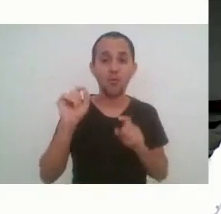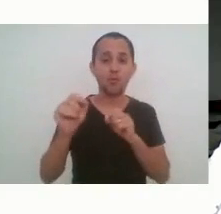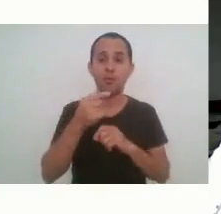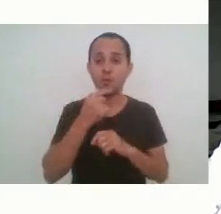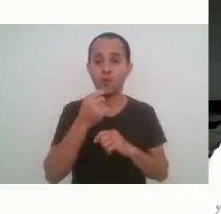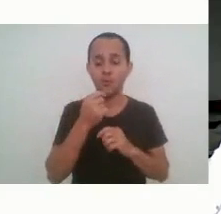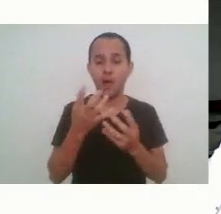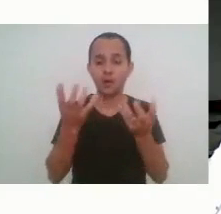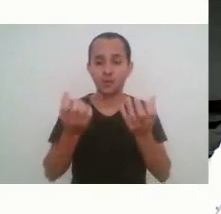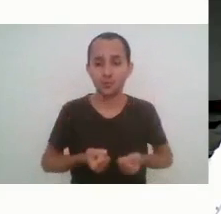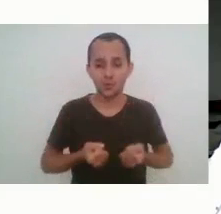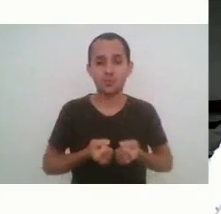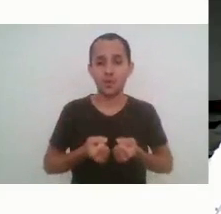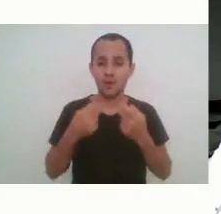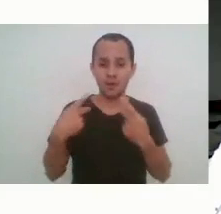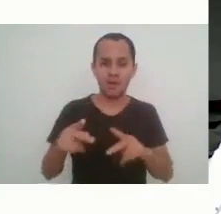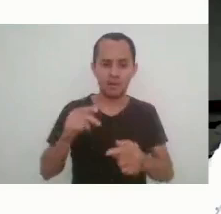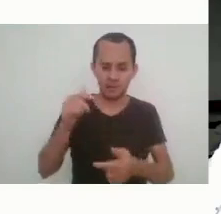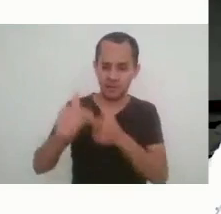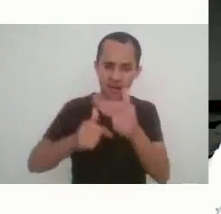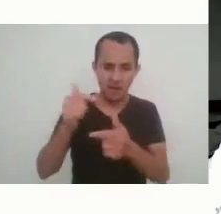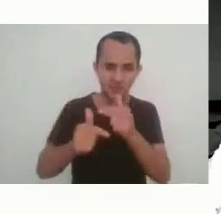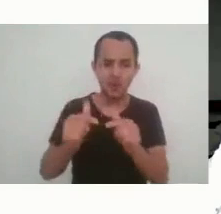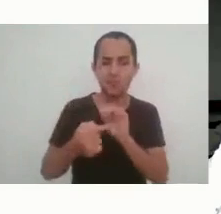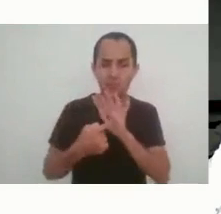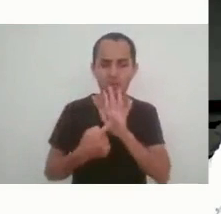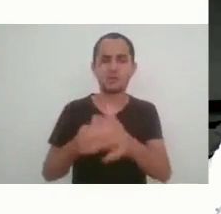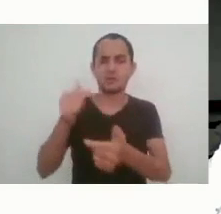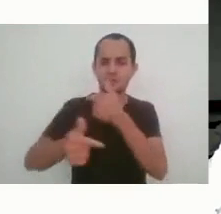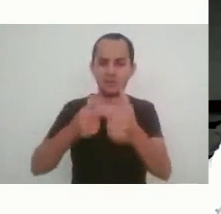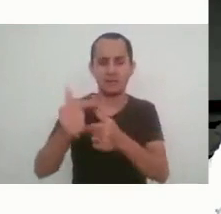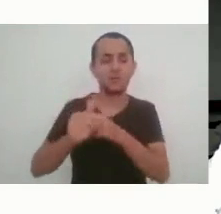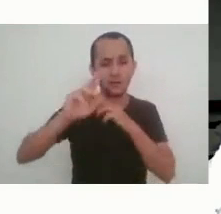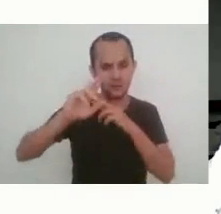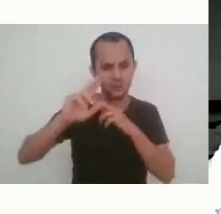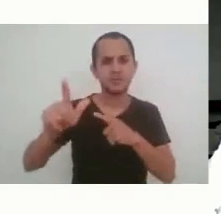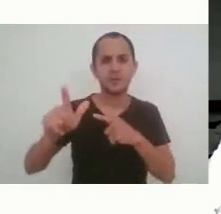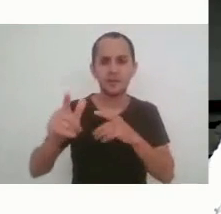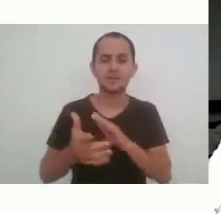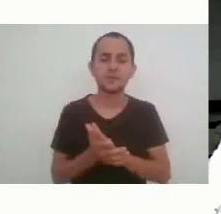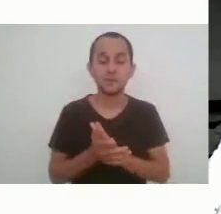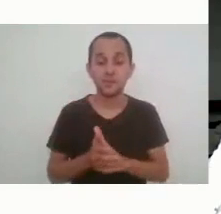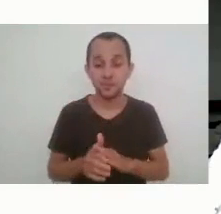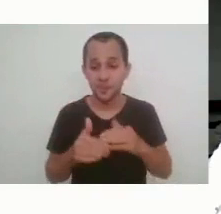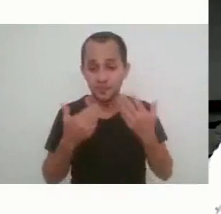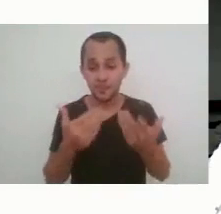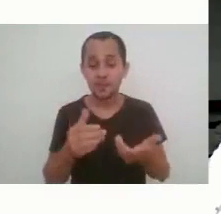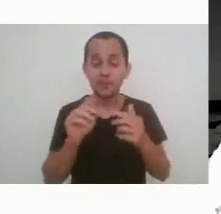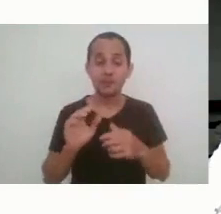a pasta e já começou a mostrar trabalho de uma maneira diferente. E foi quando